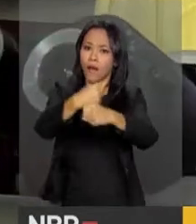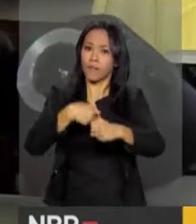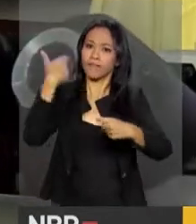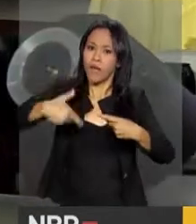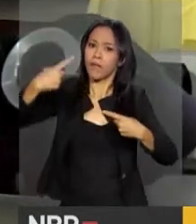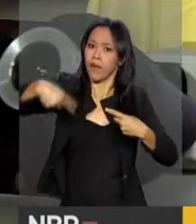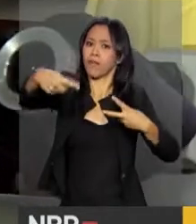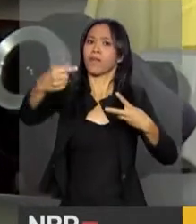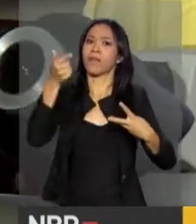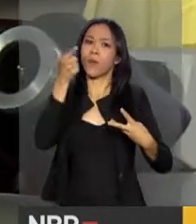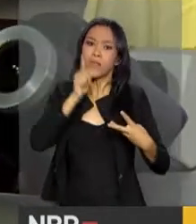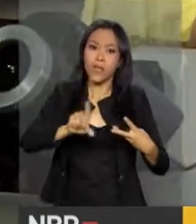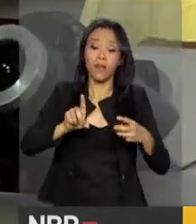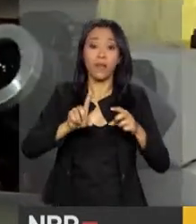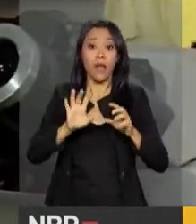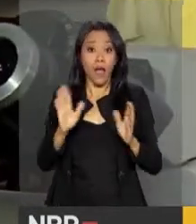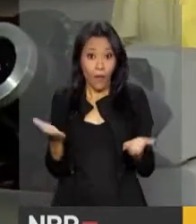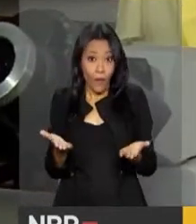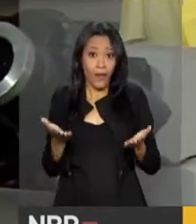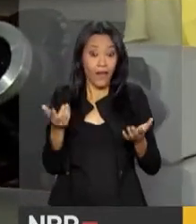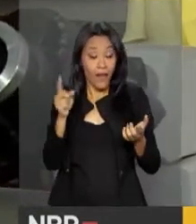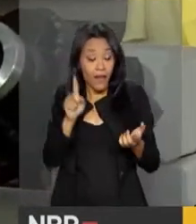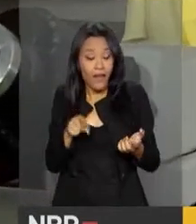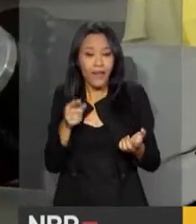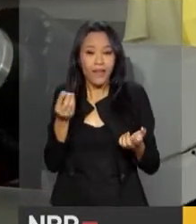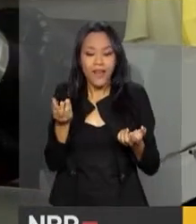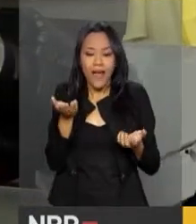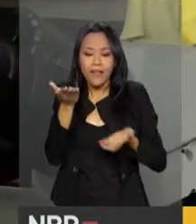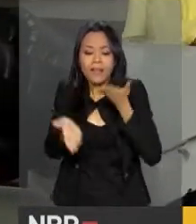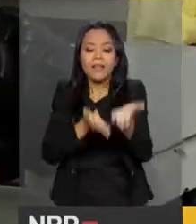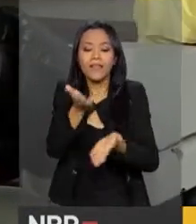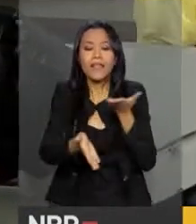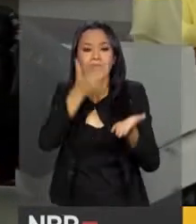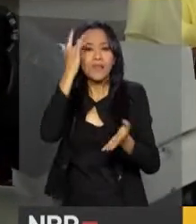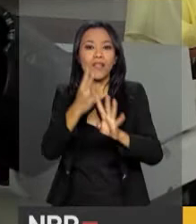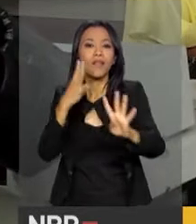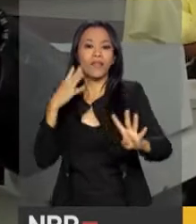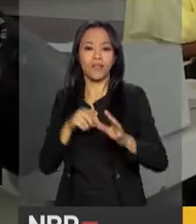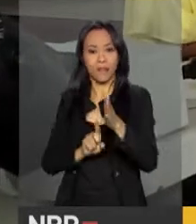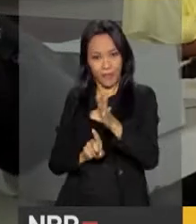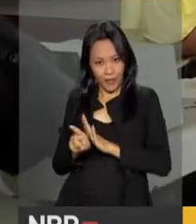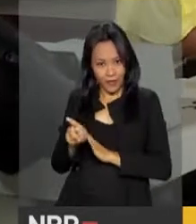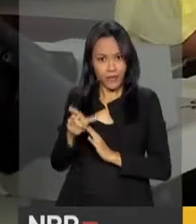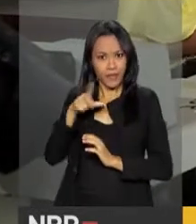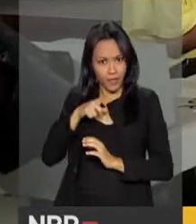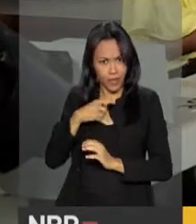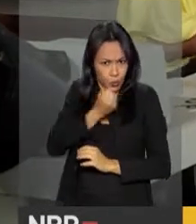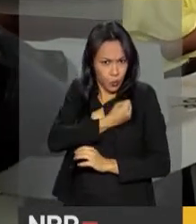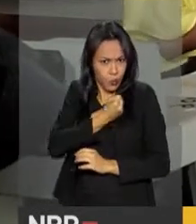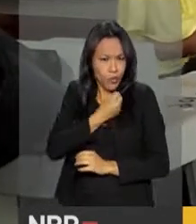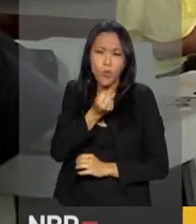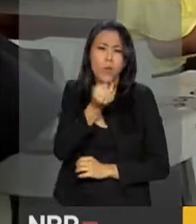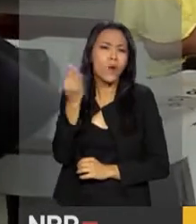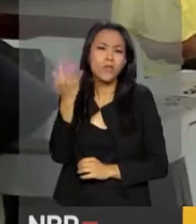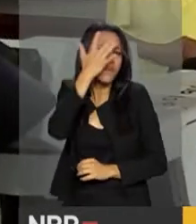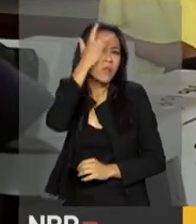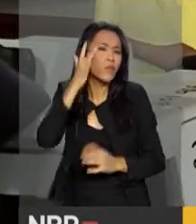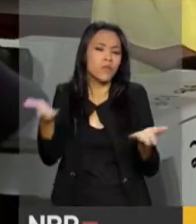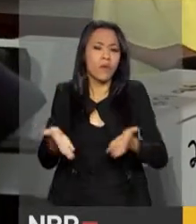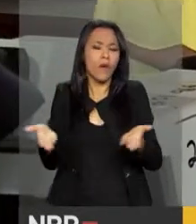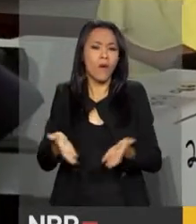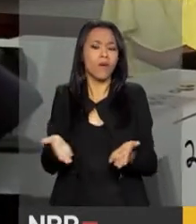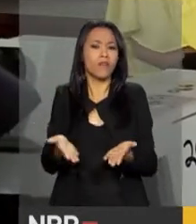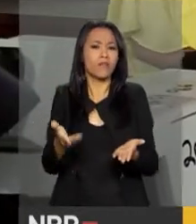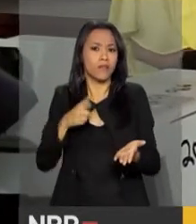um carro é subir e atendeu os pacientes que estão na fila a gente tem uma idéia em números absolutos quantas pessoas hoje estão